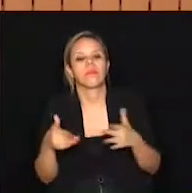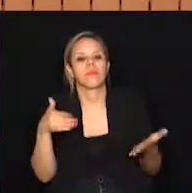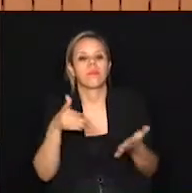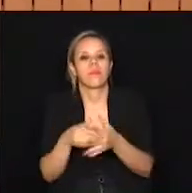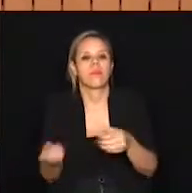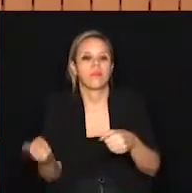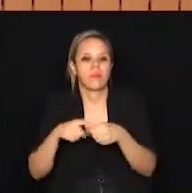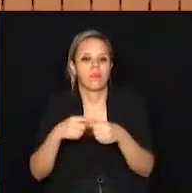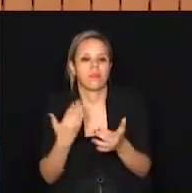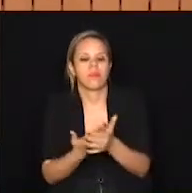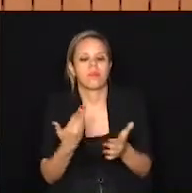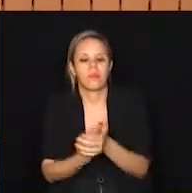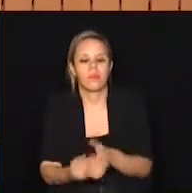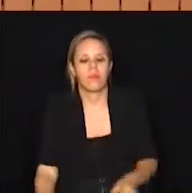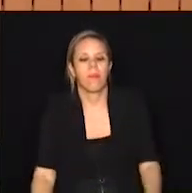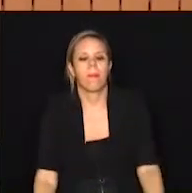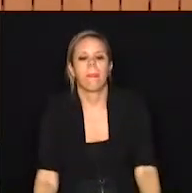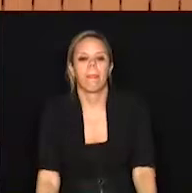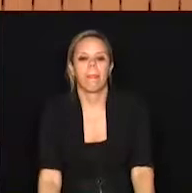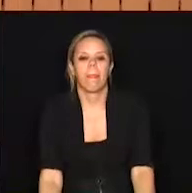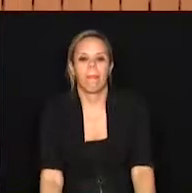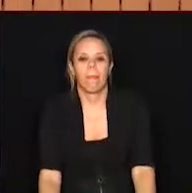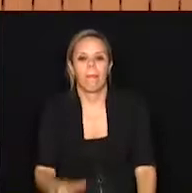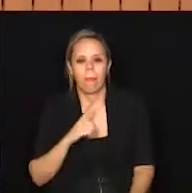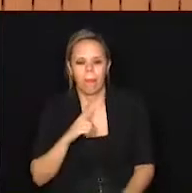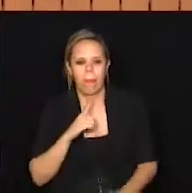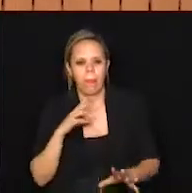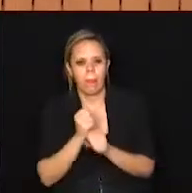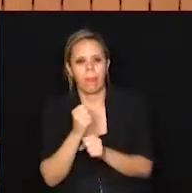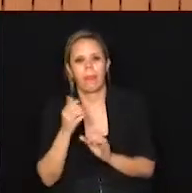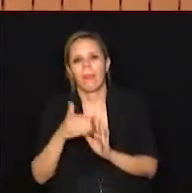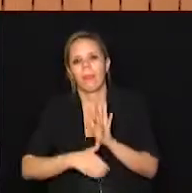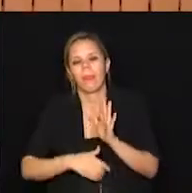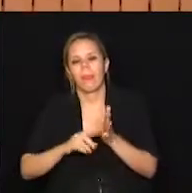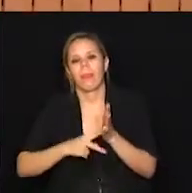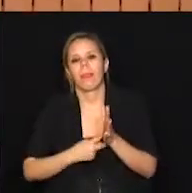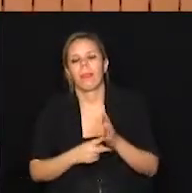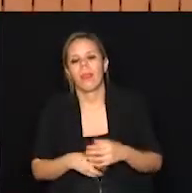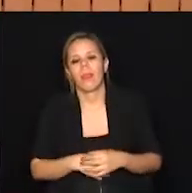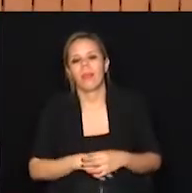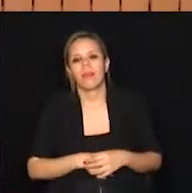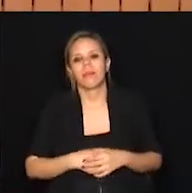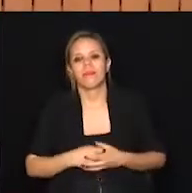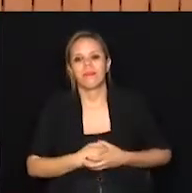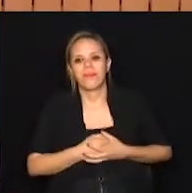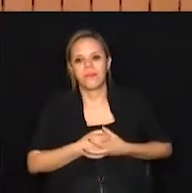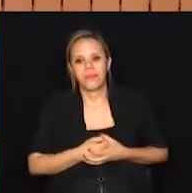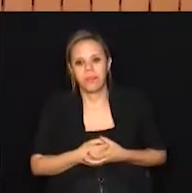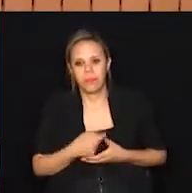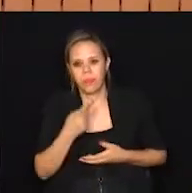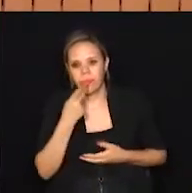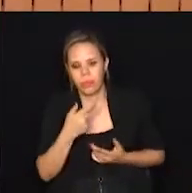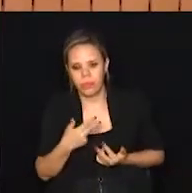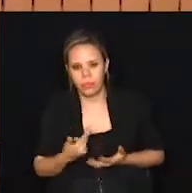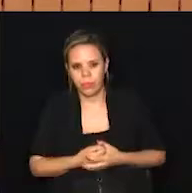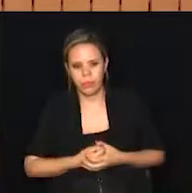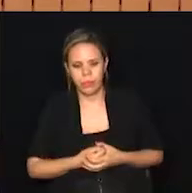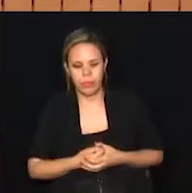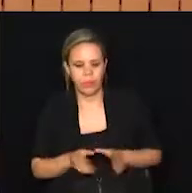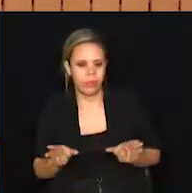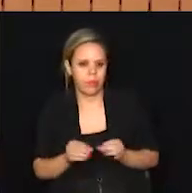de comunicação, aí nesse banco, para verem como que a gente mantém o distanciamento, né, que se questiona tanto.